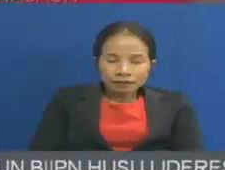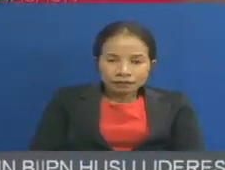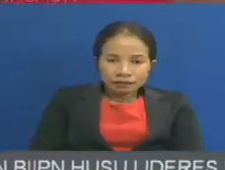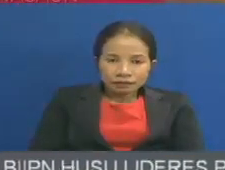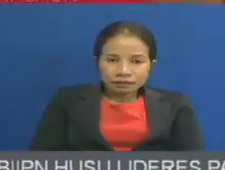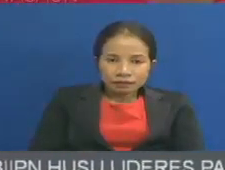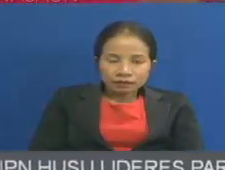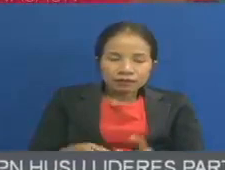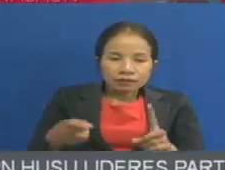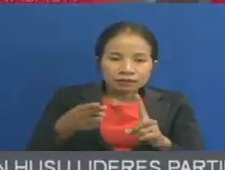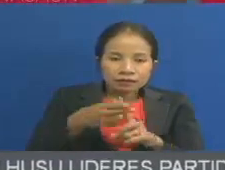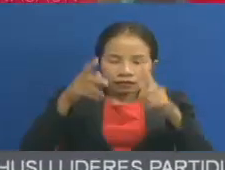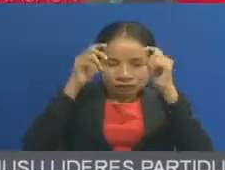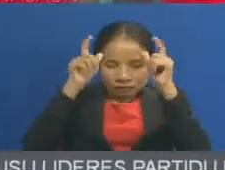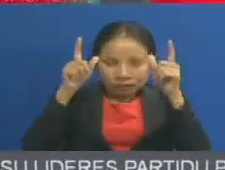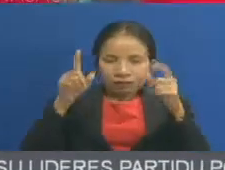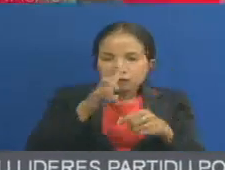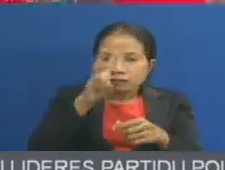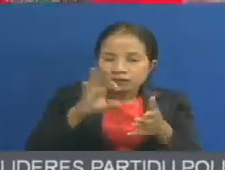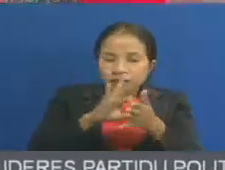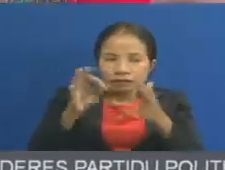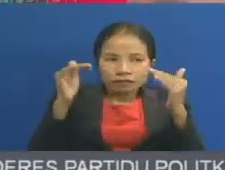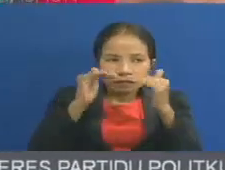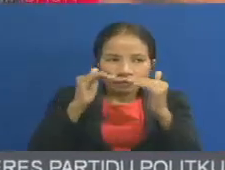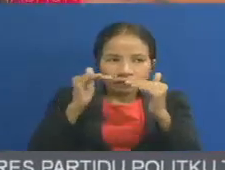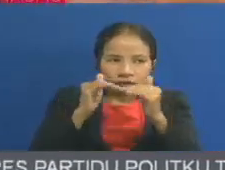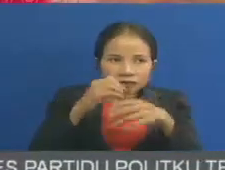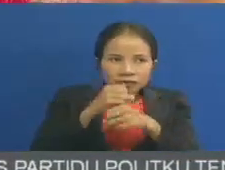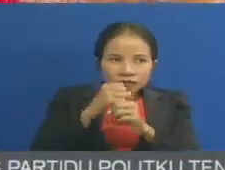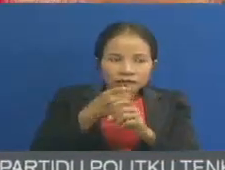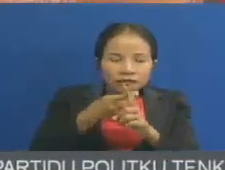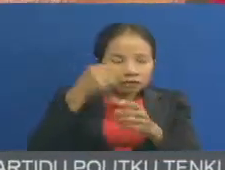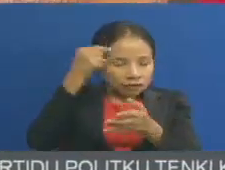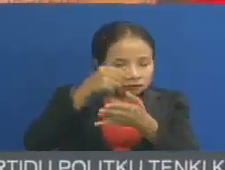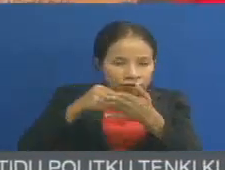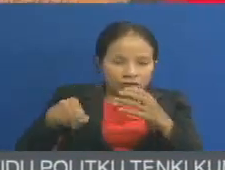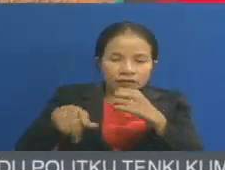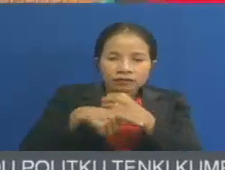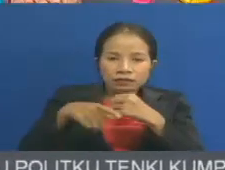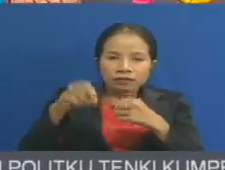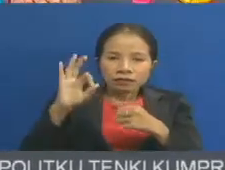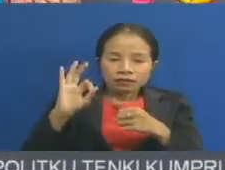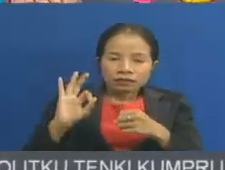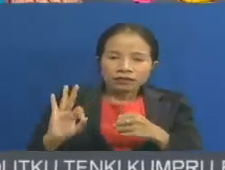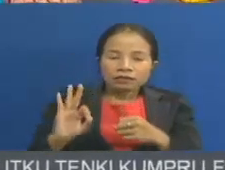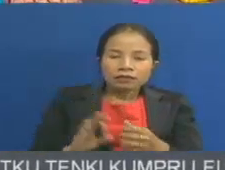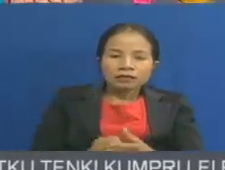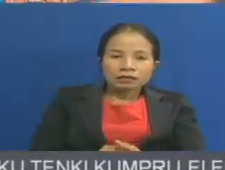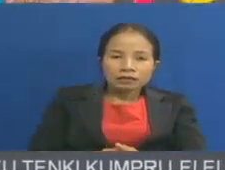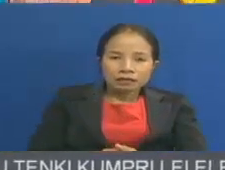Iha Hotel Timor quarta-feira ne, li hus conferência imprensa ne behala hus secretário geral Partido Frente Revolucionário